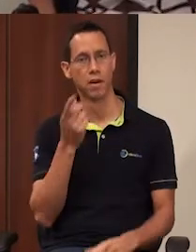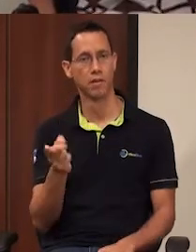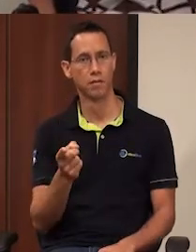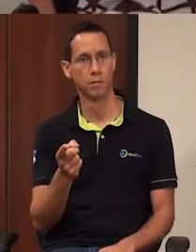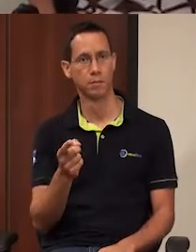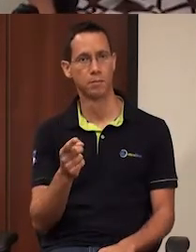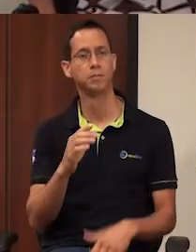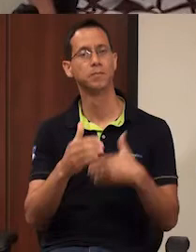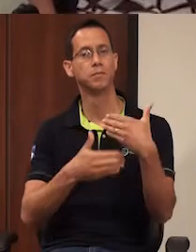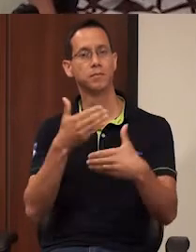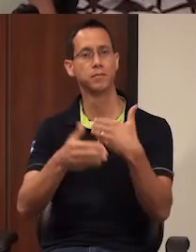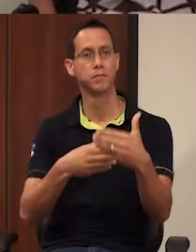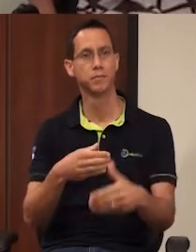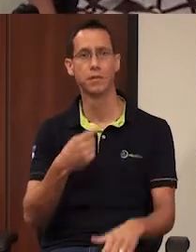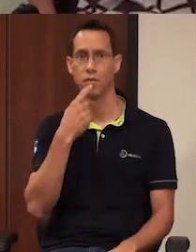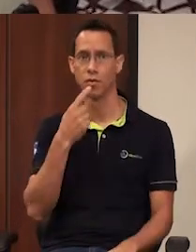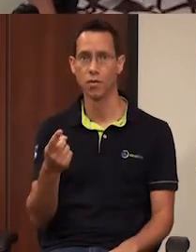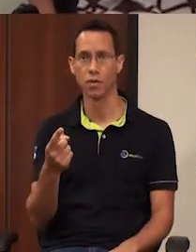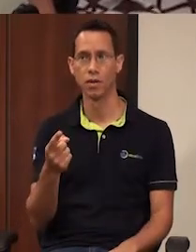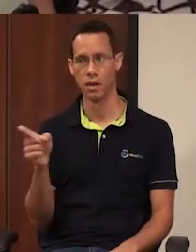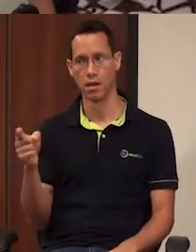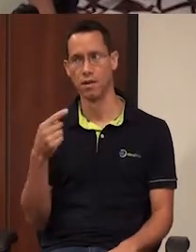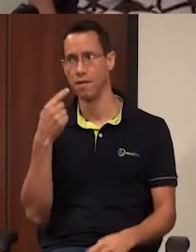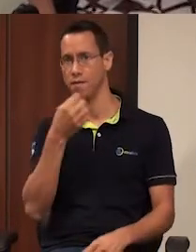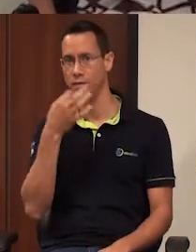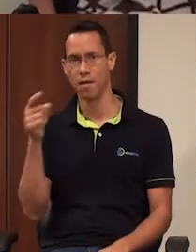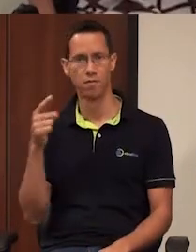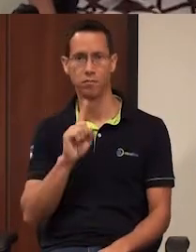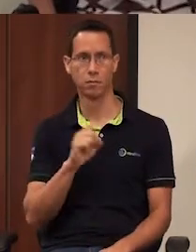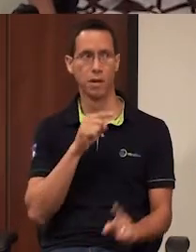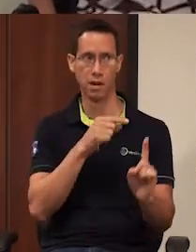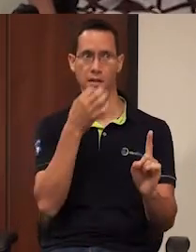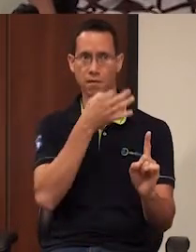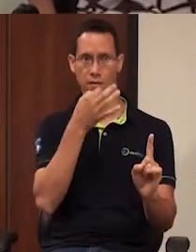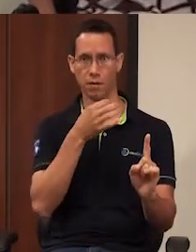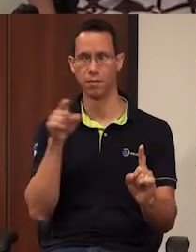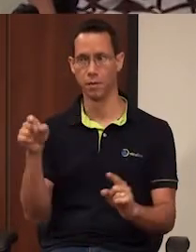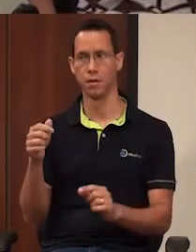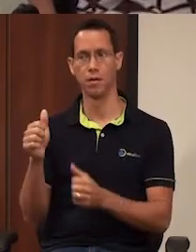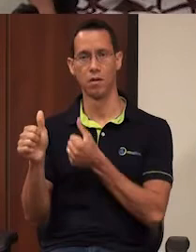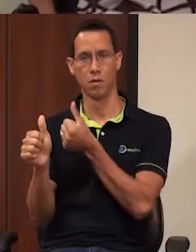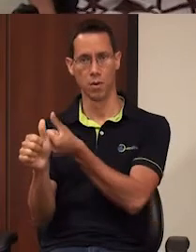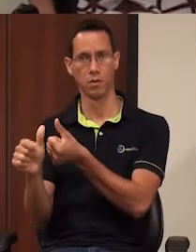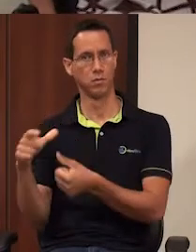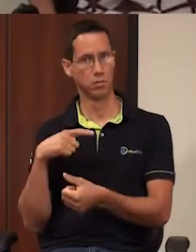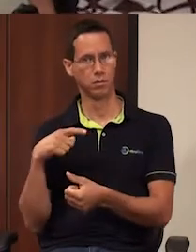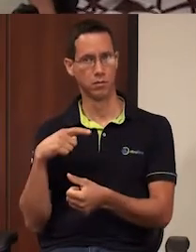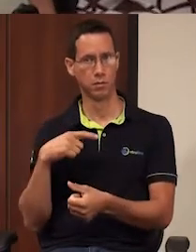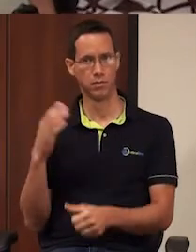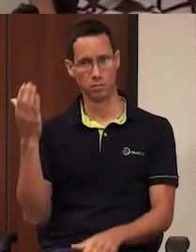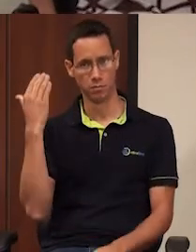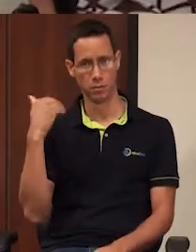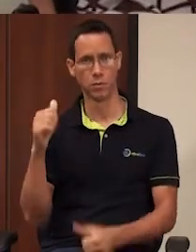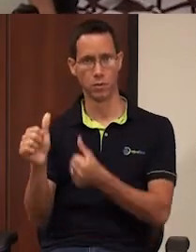ela começou a dizer, ele não verbaliza muito bem, mas ela começou a dizer, ele tem uma acompanhante na escola, tinha na época